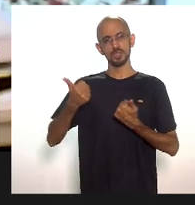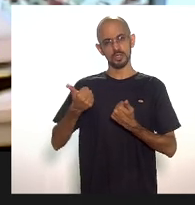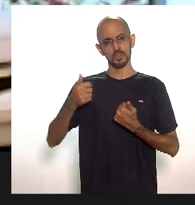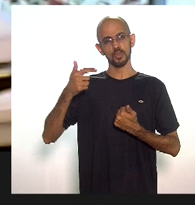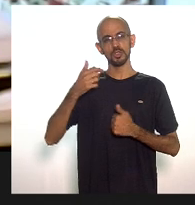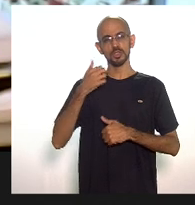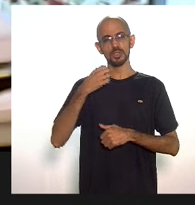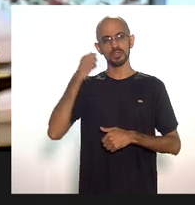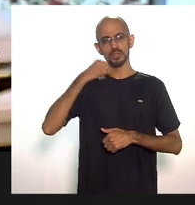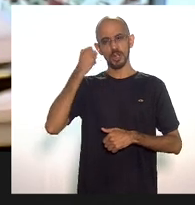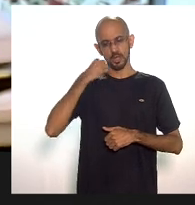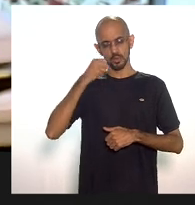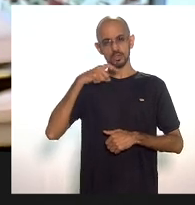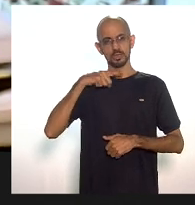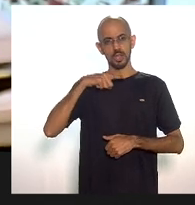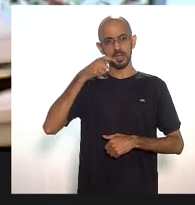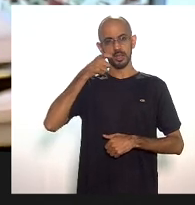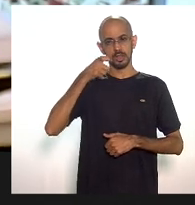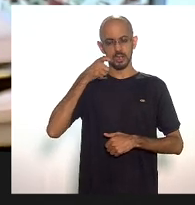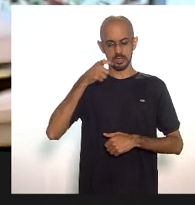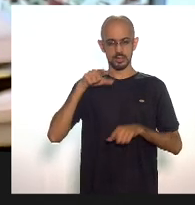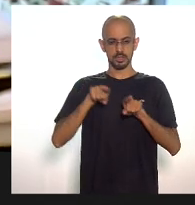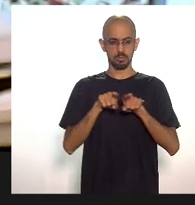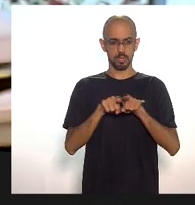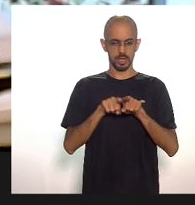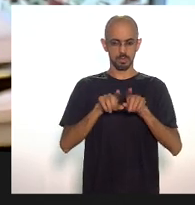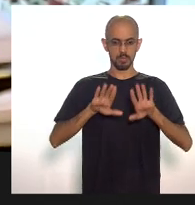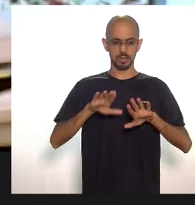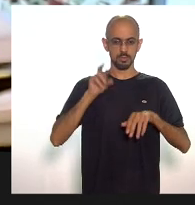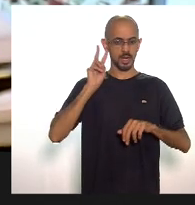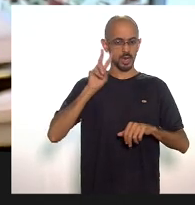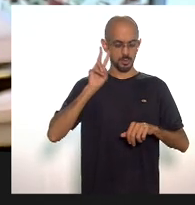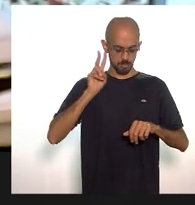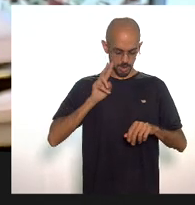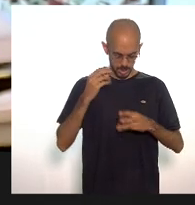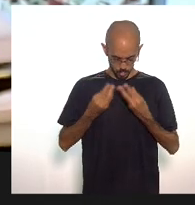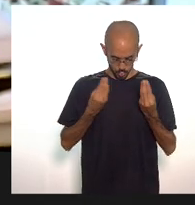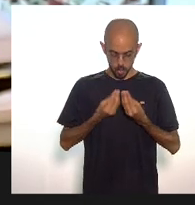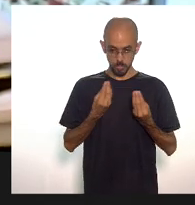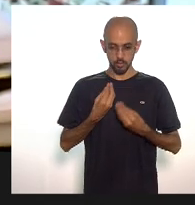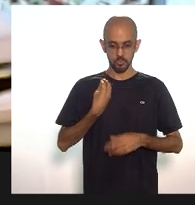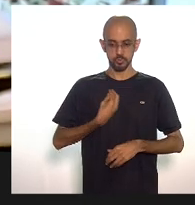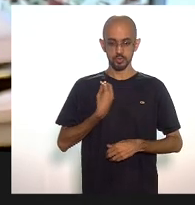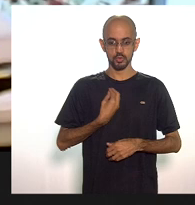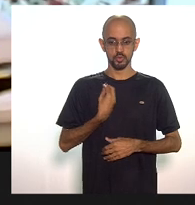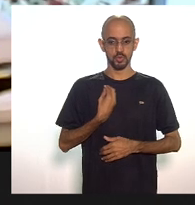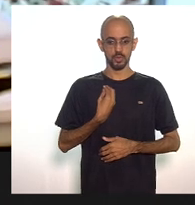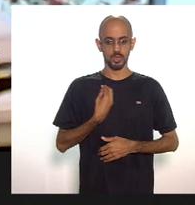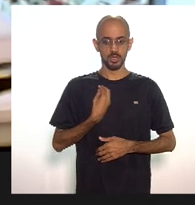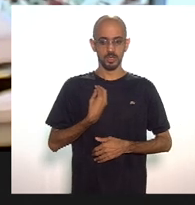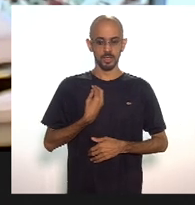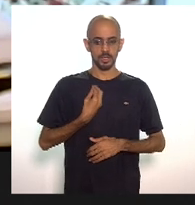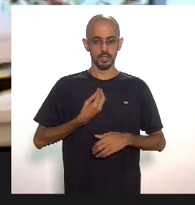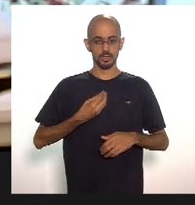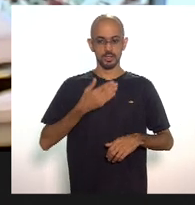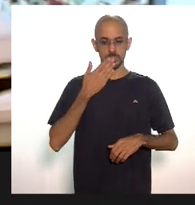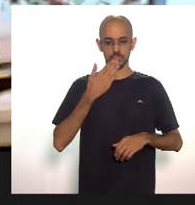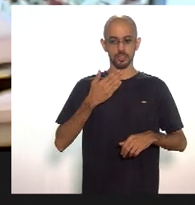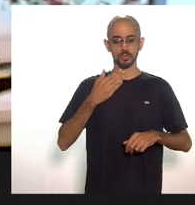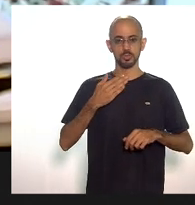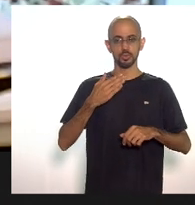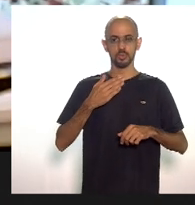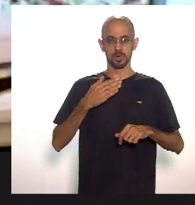assunto. Apenas para lembrá-los do rito, como que funciona esse tipo de tramitação